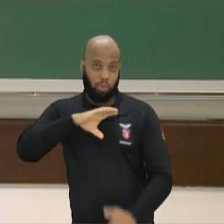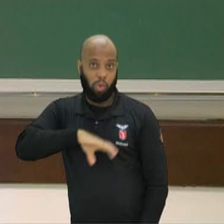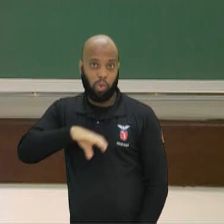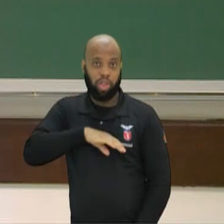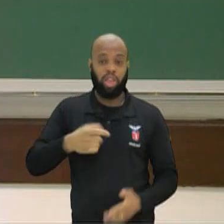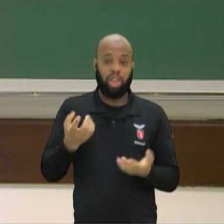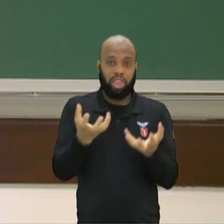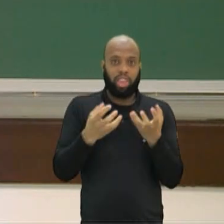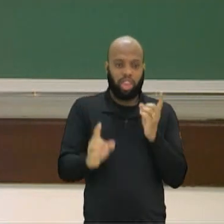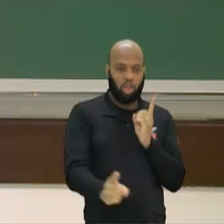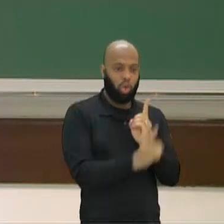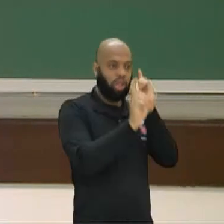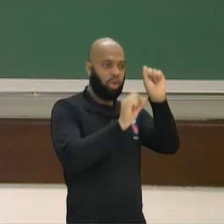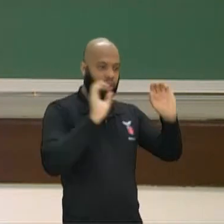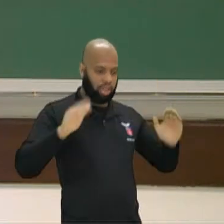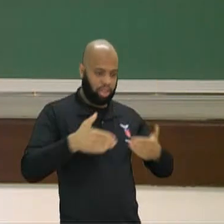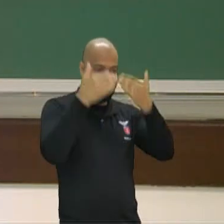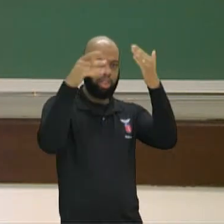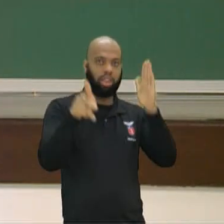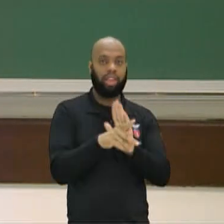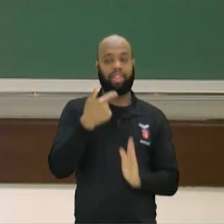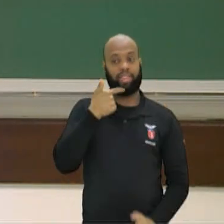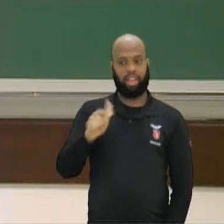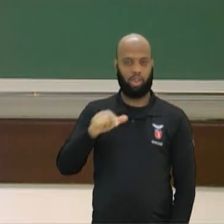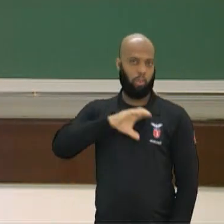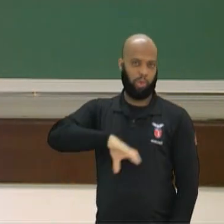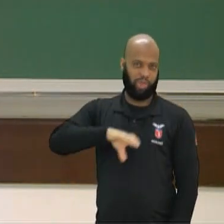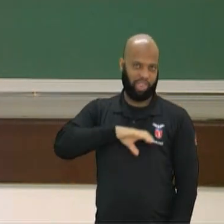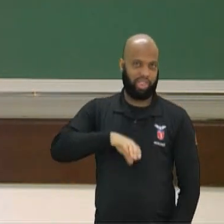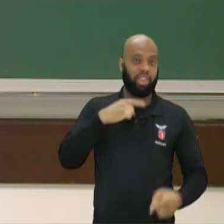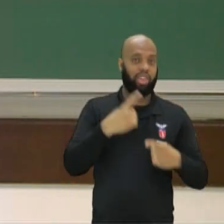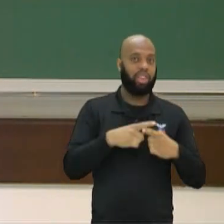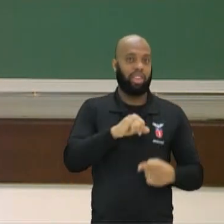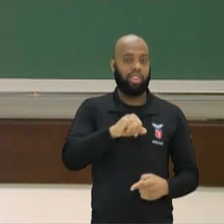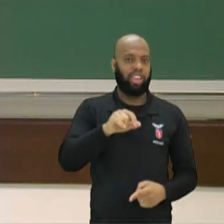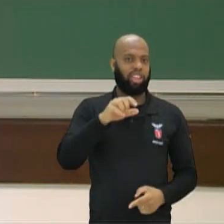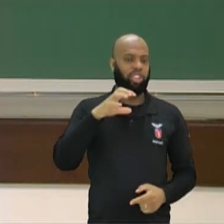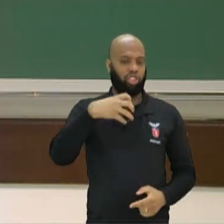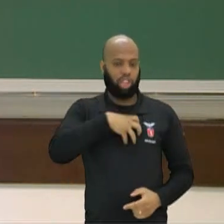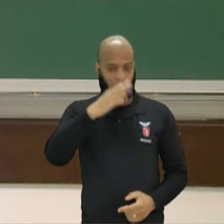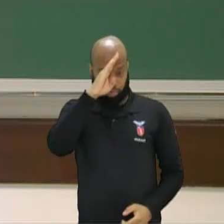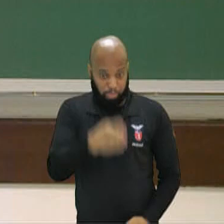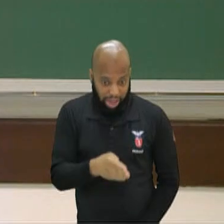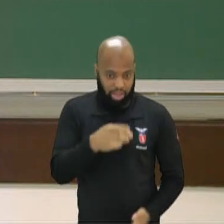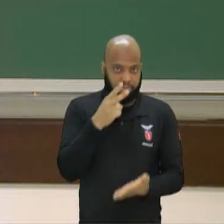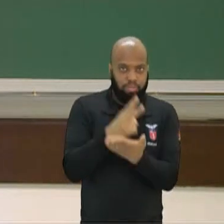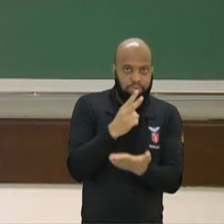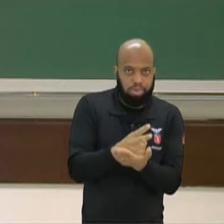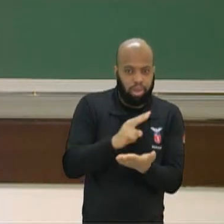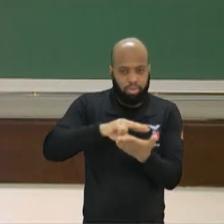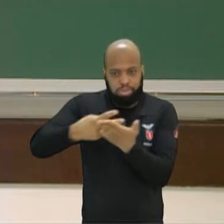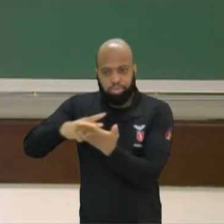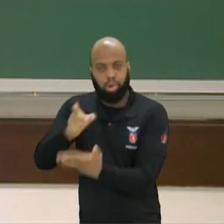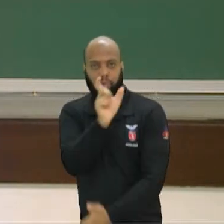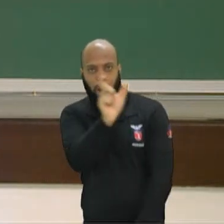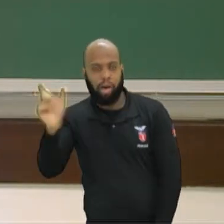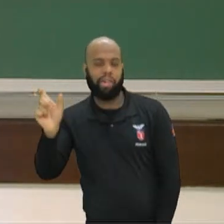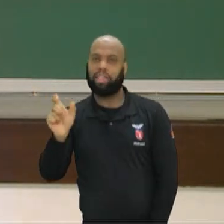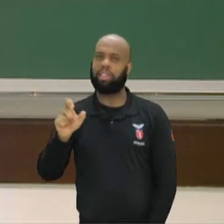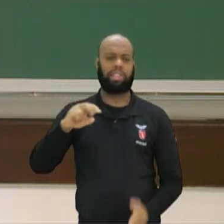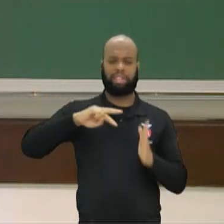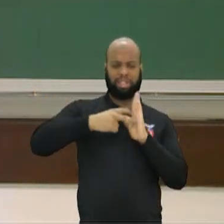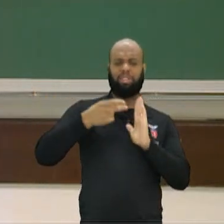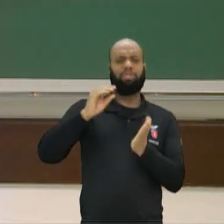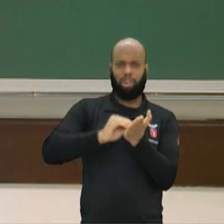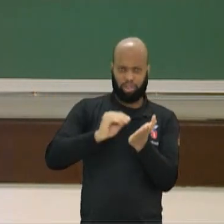o equivalente à língua, né? E se você for literal, às vezes, de fato, não vai fazer sentido, beleza? Então, só